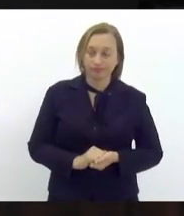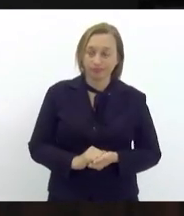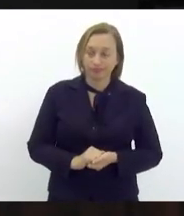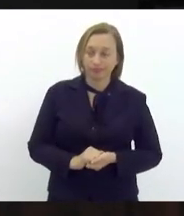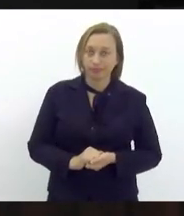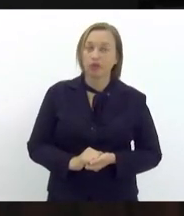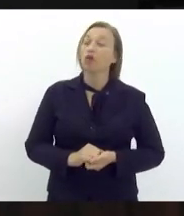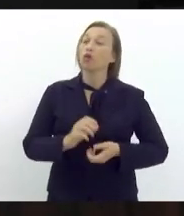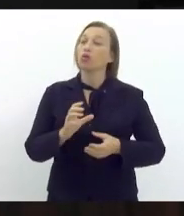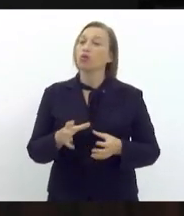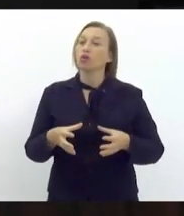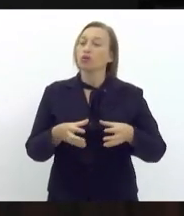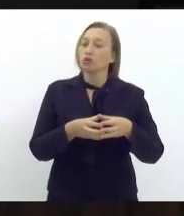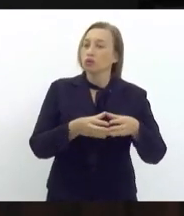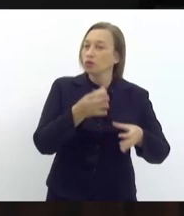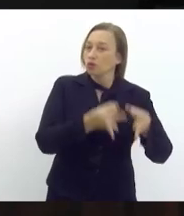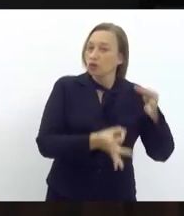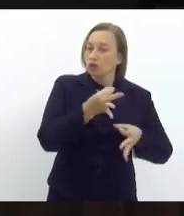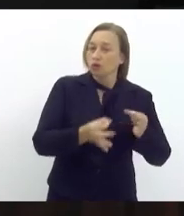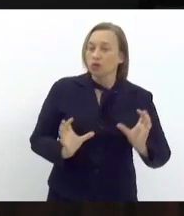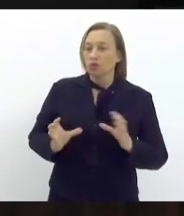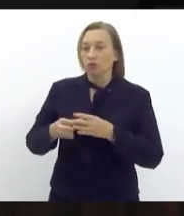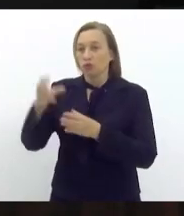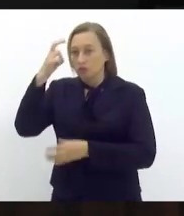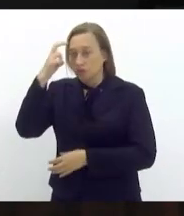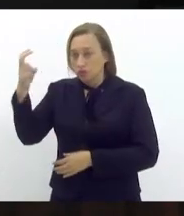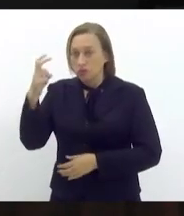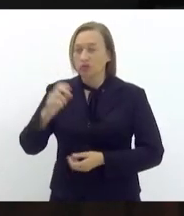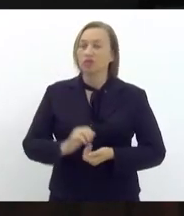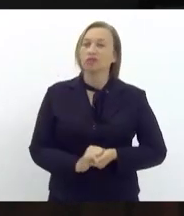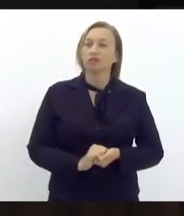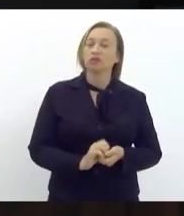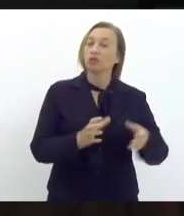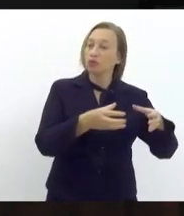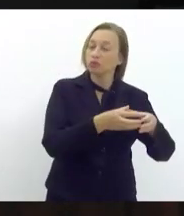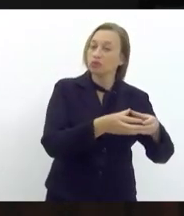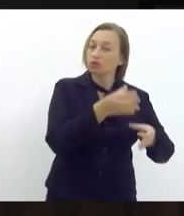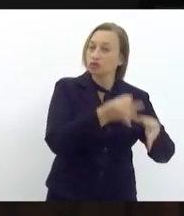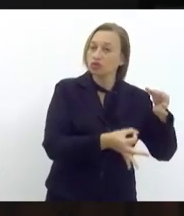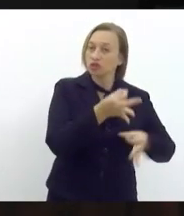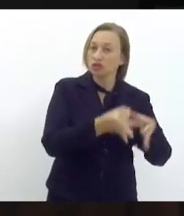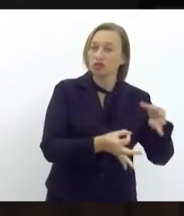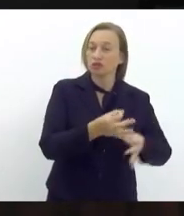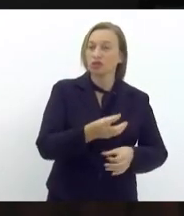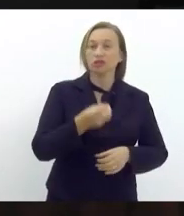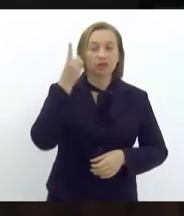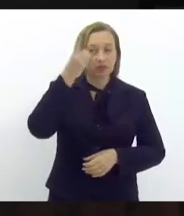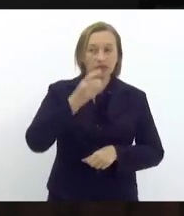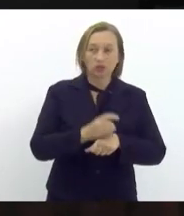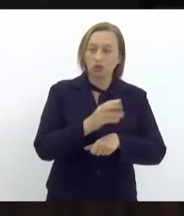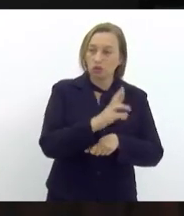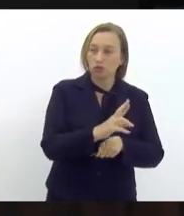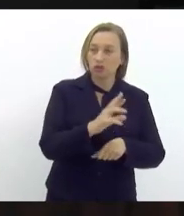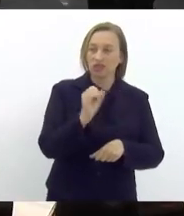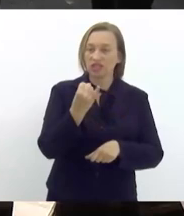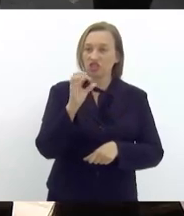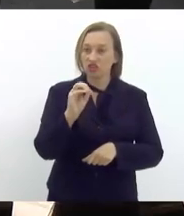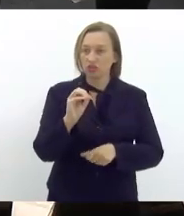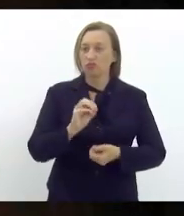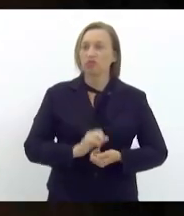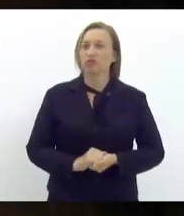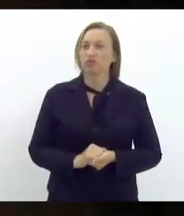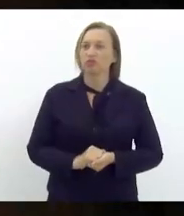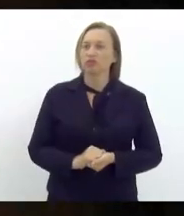comissões de constituição e justiça e de cultura para emitir parecer pela comissão de constituição e justiça deputado doutor Serginho